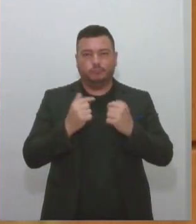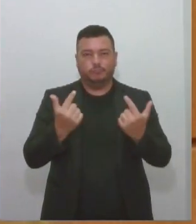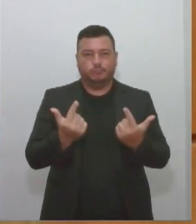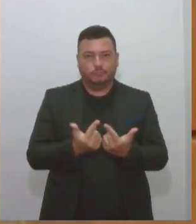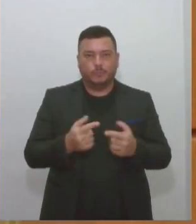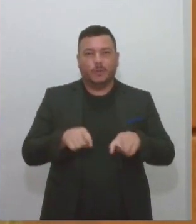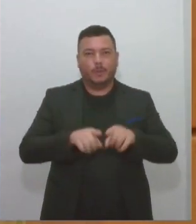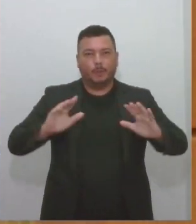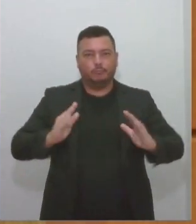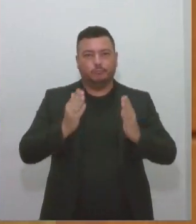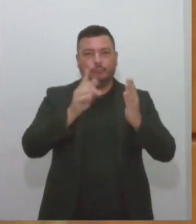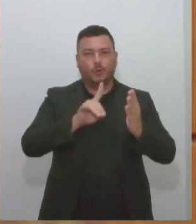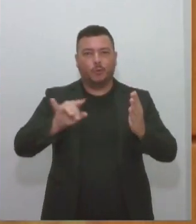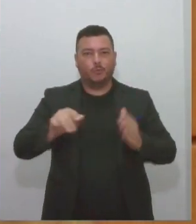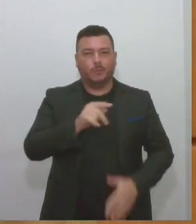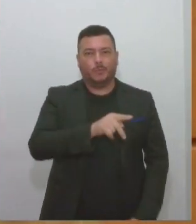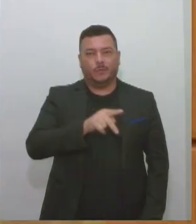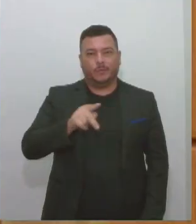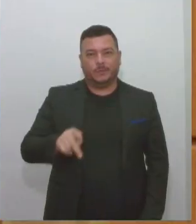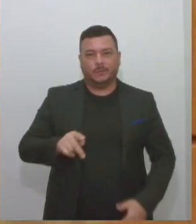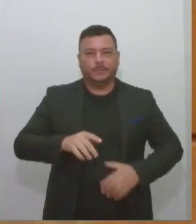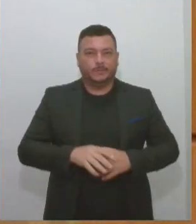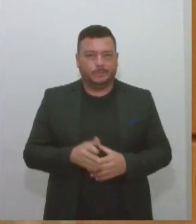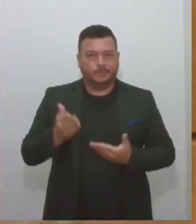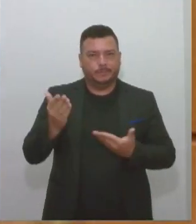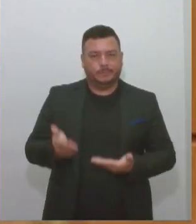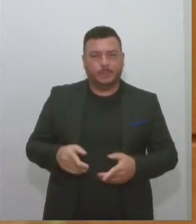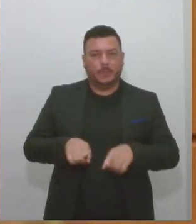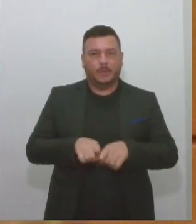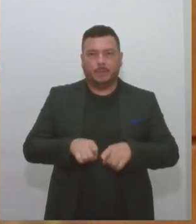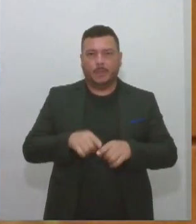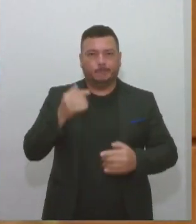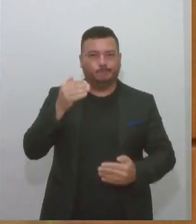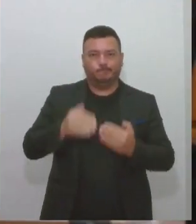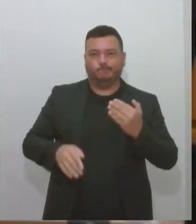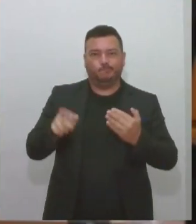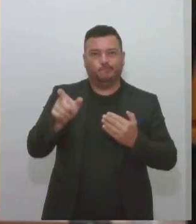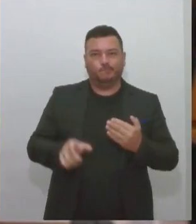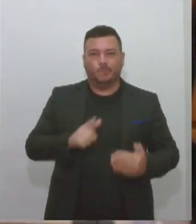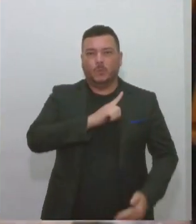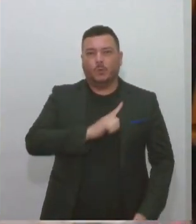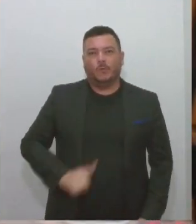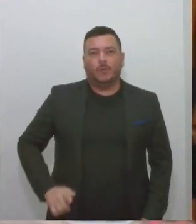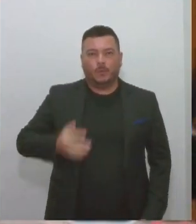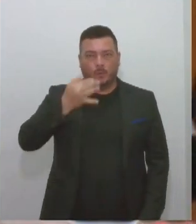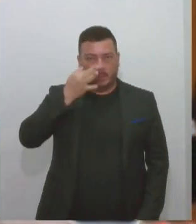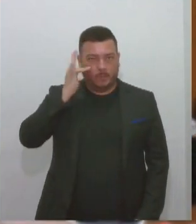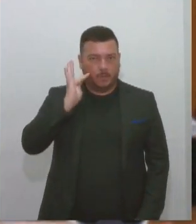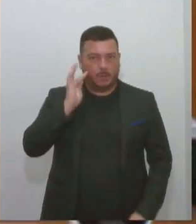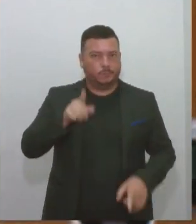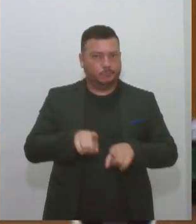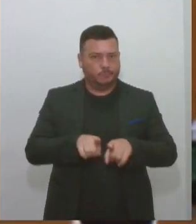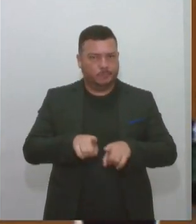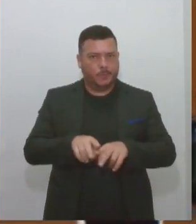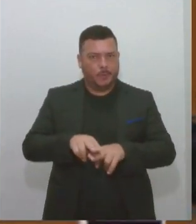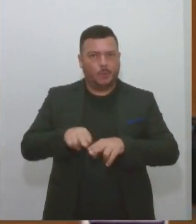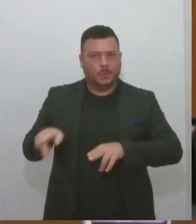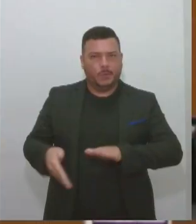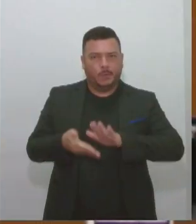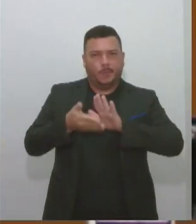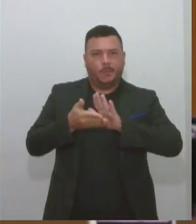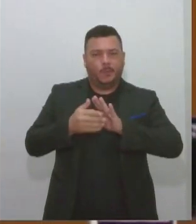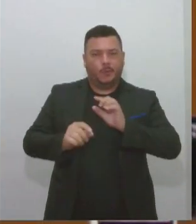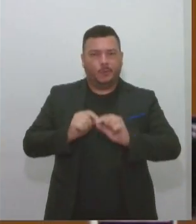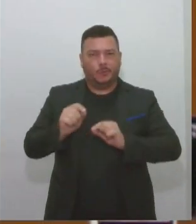Dia do Professor. A deputada repudiou a fala do governador Fábio Mitidieri, que teria sugerido a realização de uma